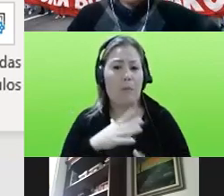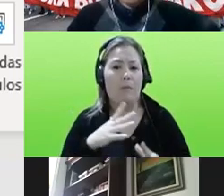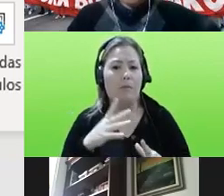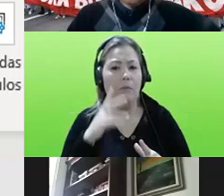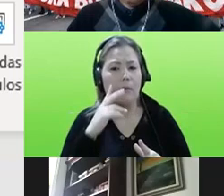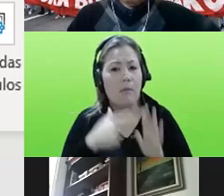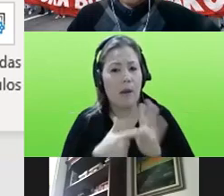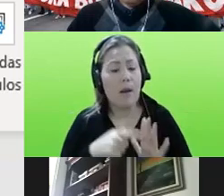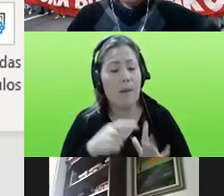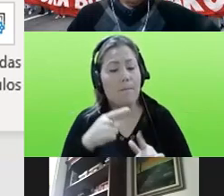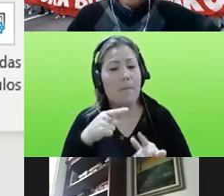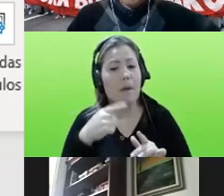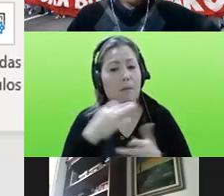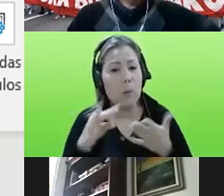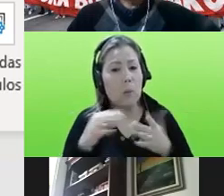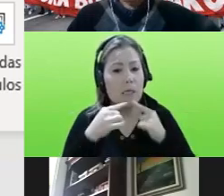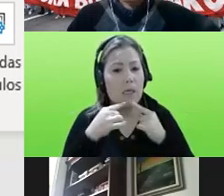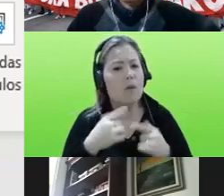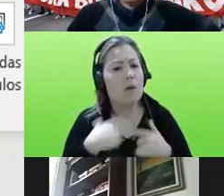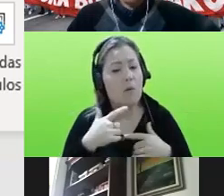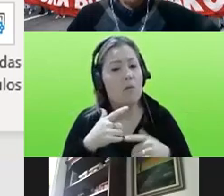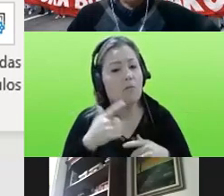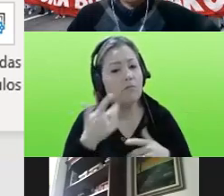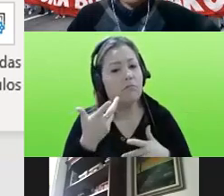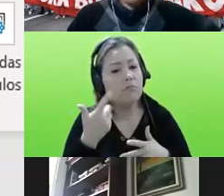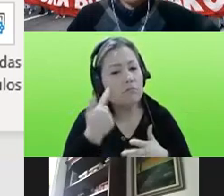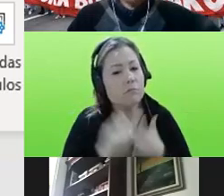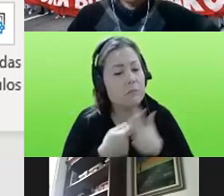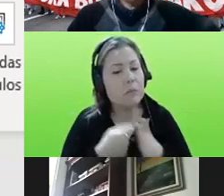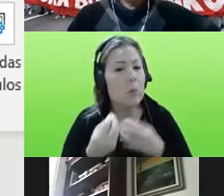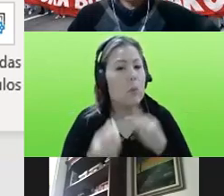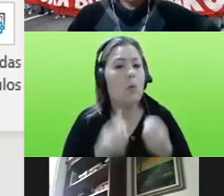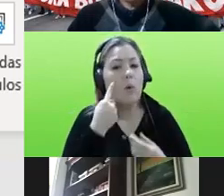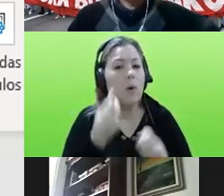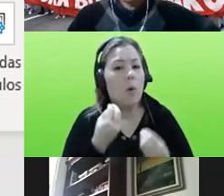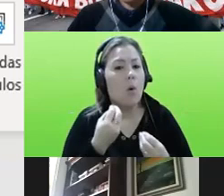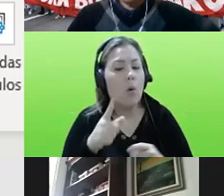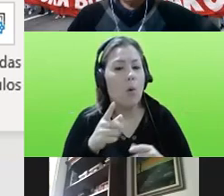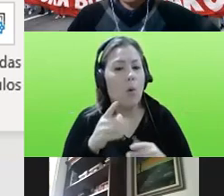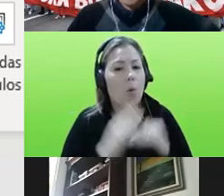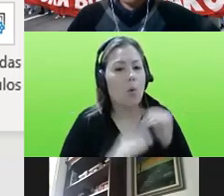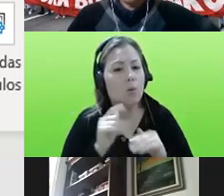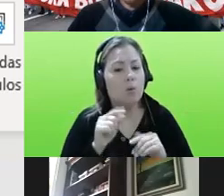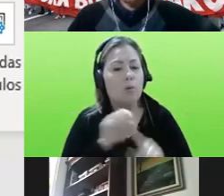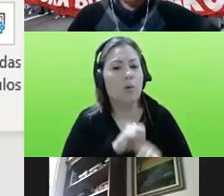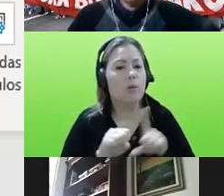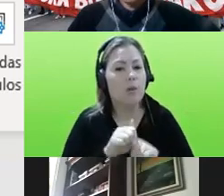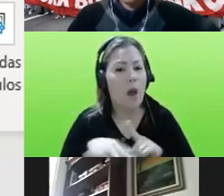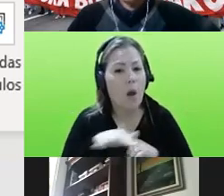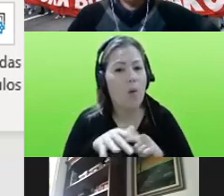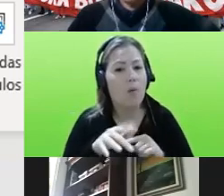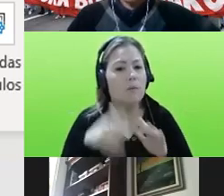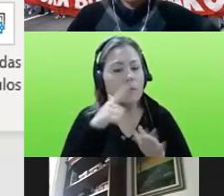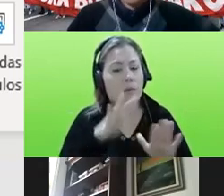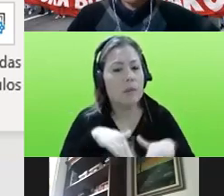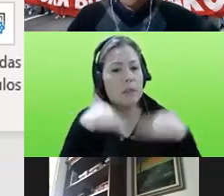Teoria Crítica, eu procuro ver como esse construcionismo social mitigado se desenvolve em